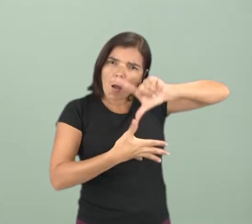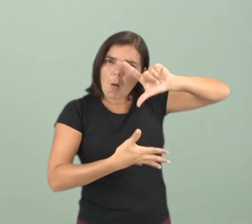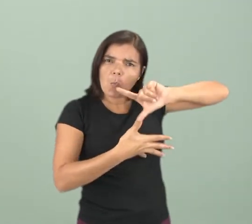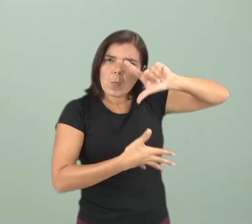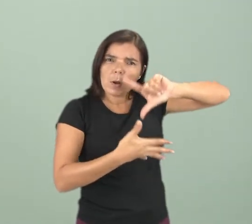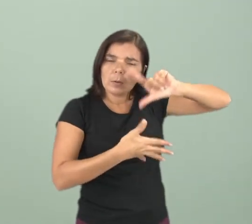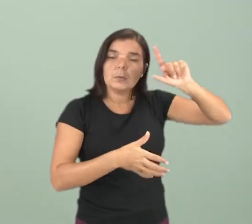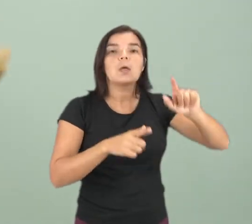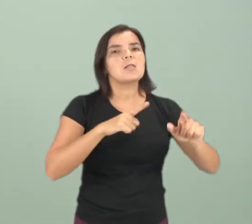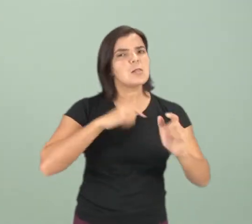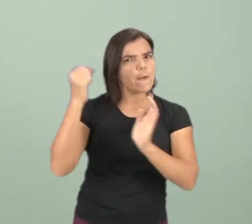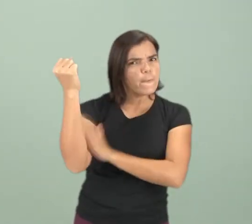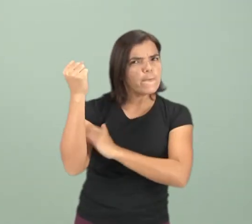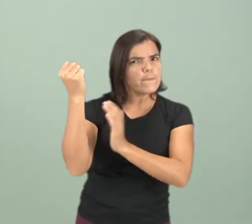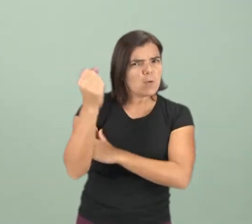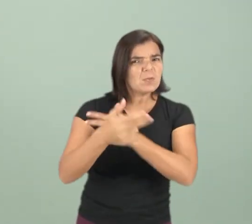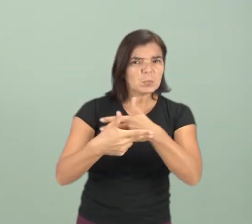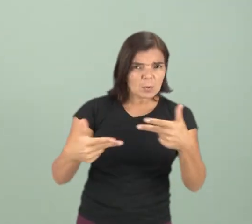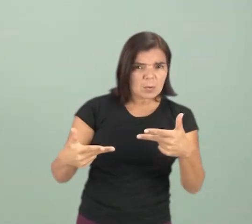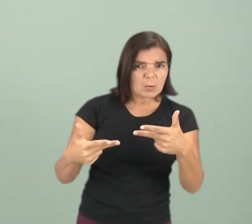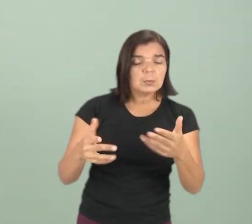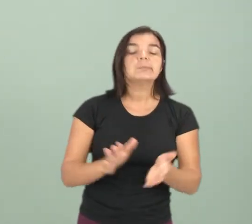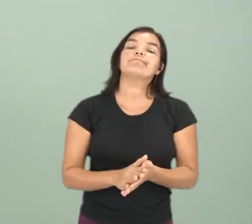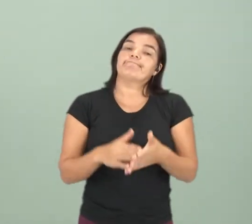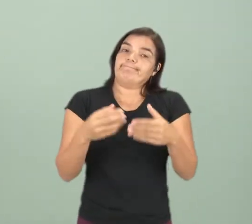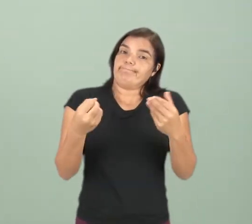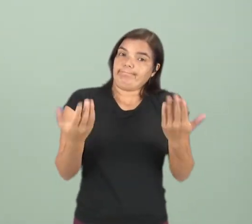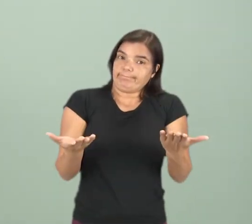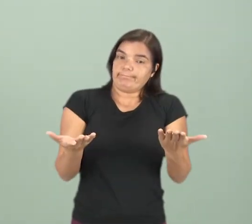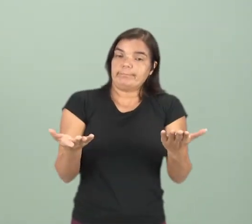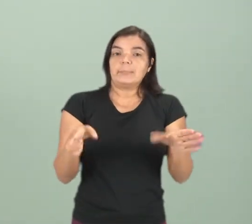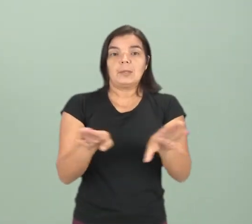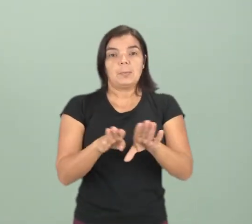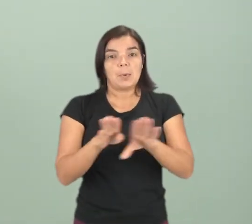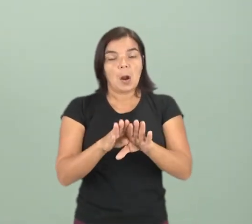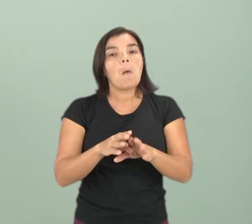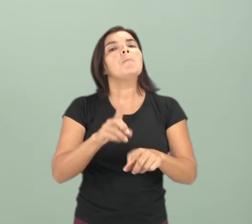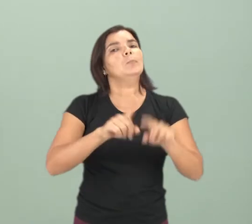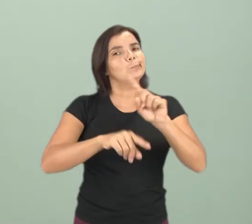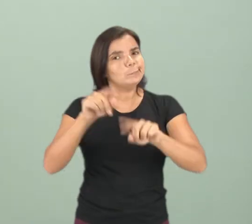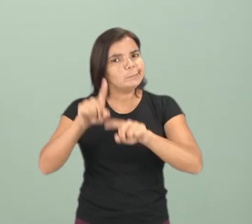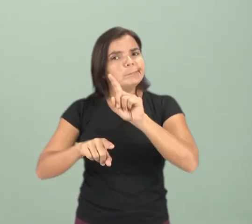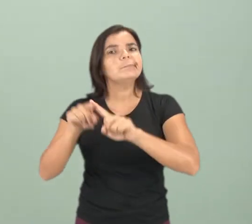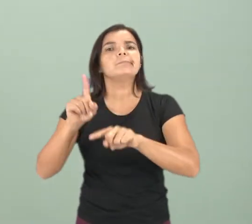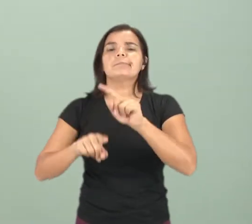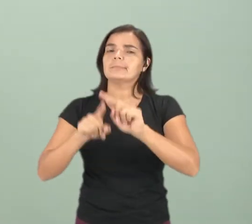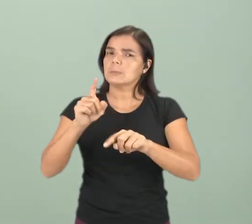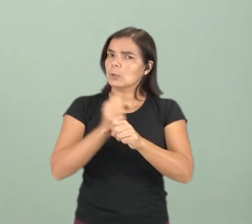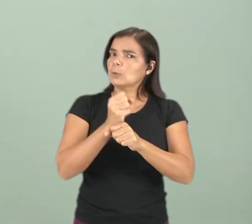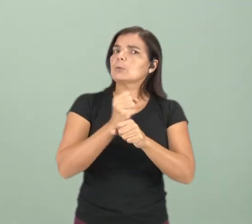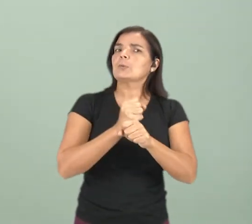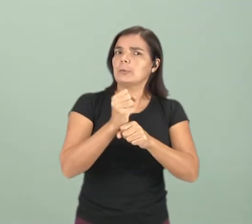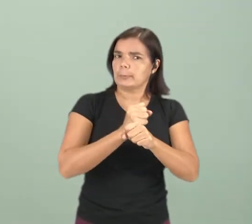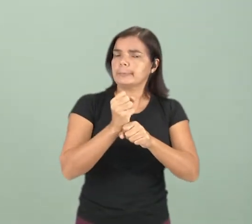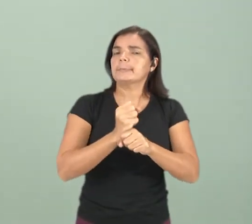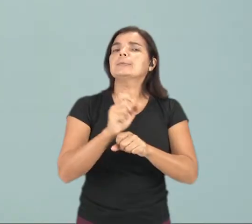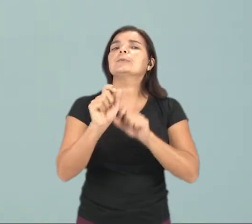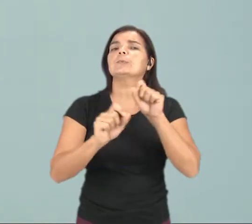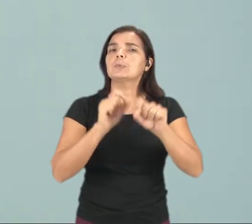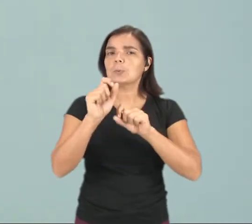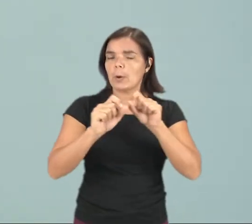Latina? Tem força para alguma coisa? Bom, de fato, muito material durante os anos foi